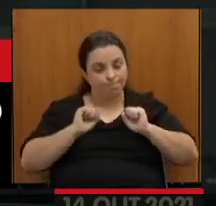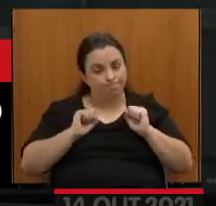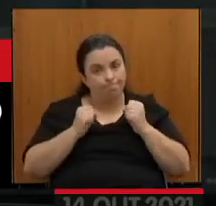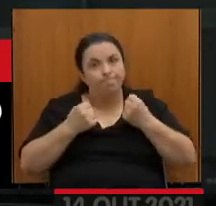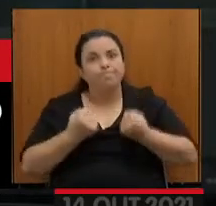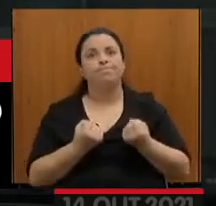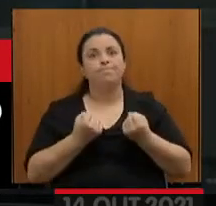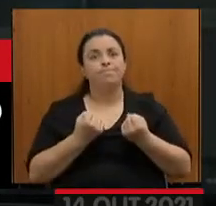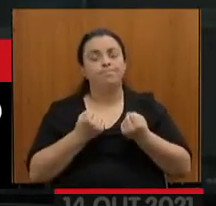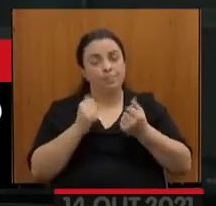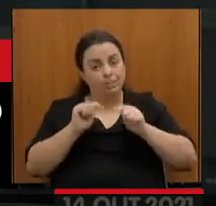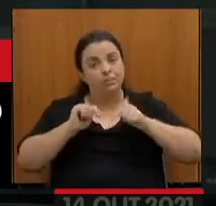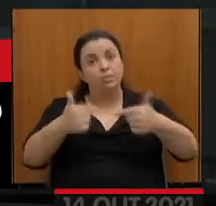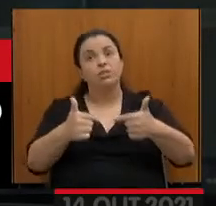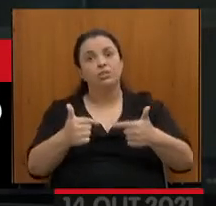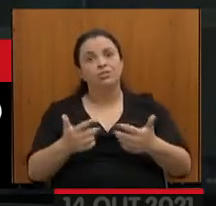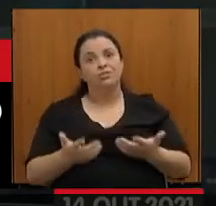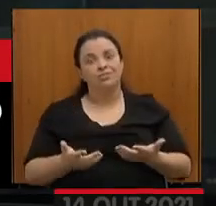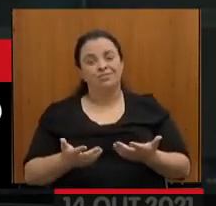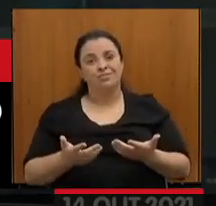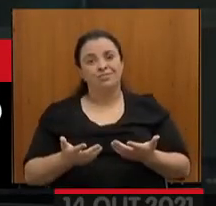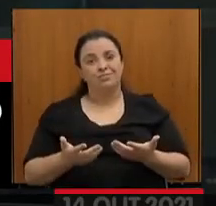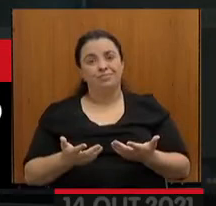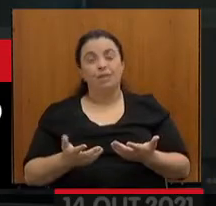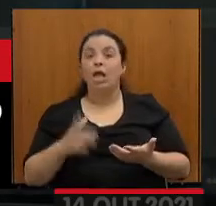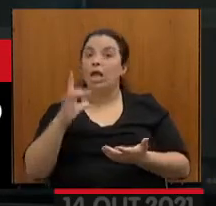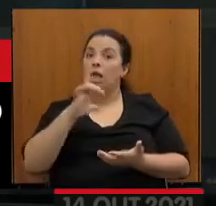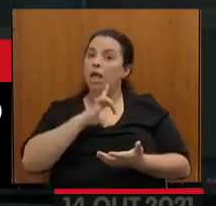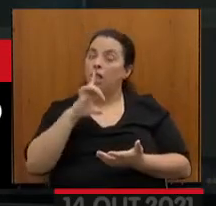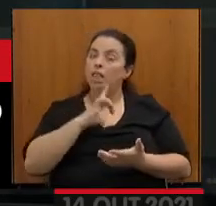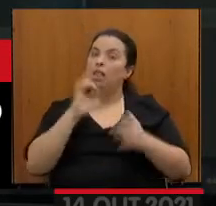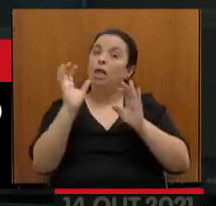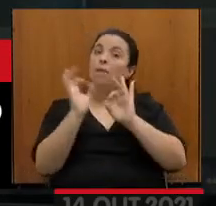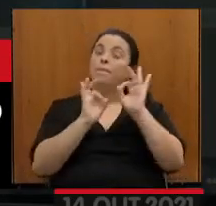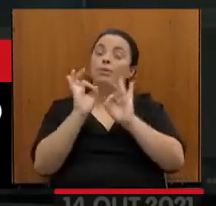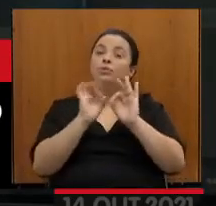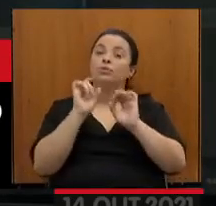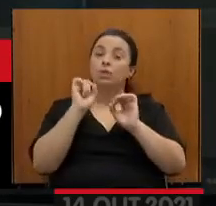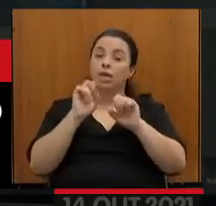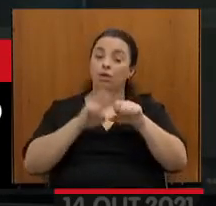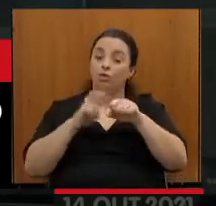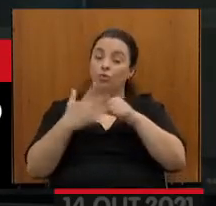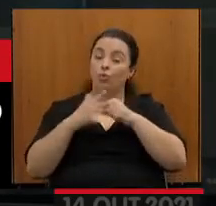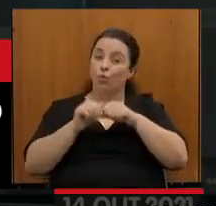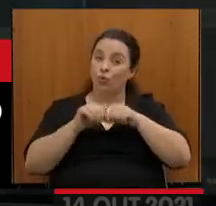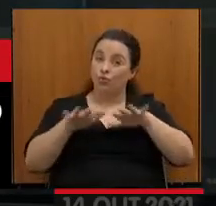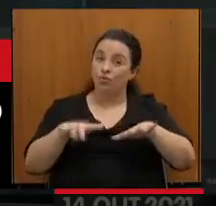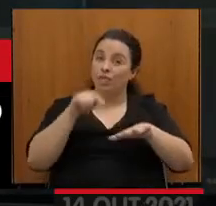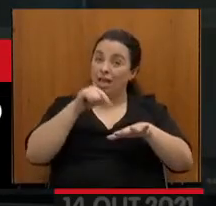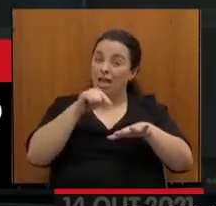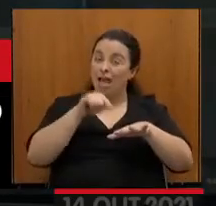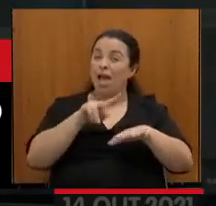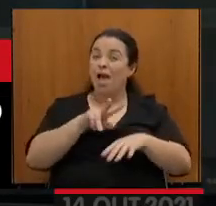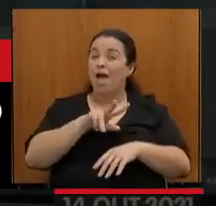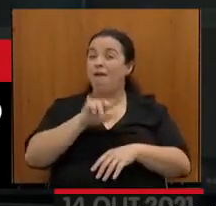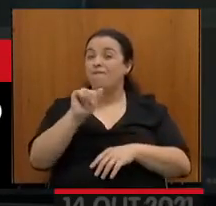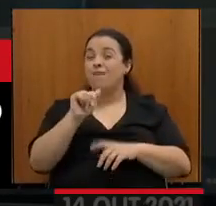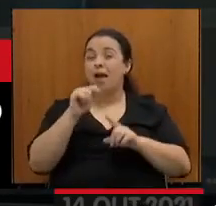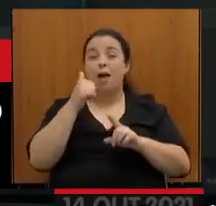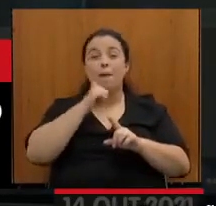serem confirmados, mas já há projeções de que a Covid vai levar nossa mortalidade materna